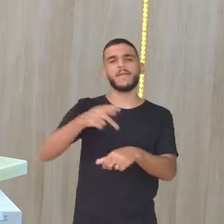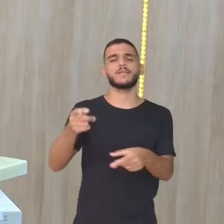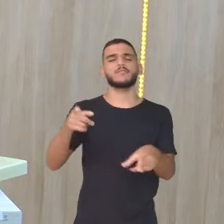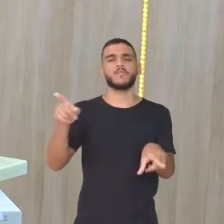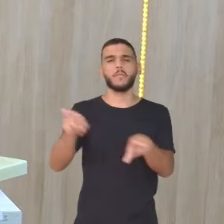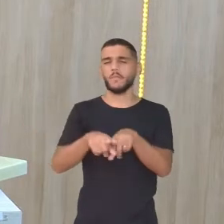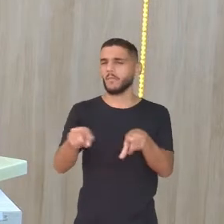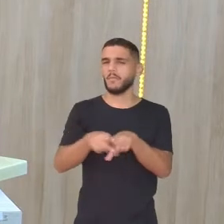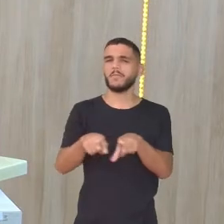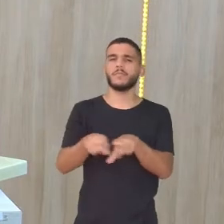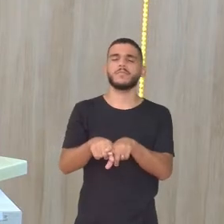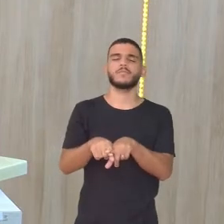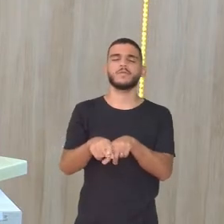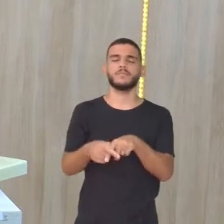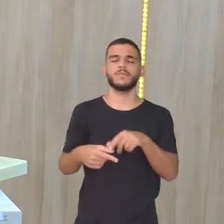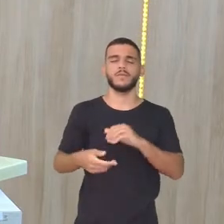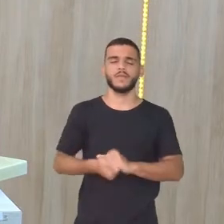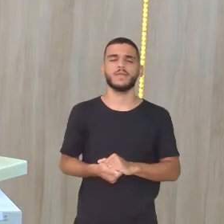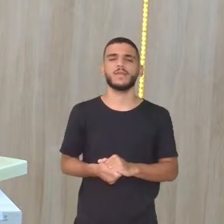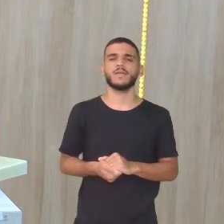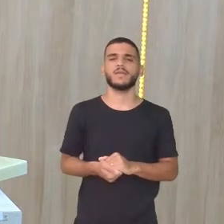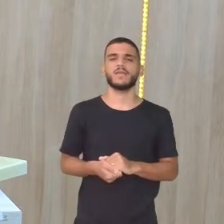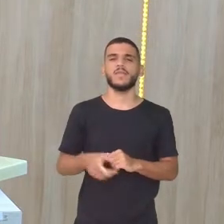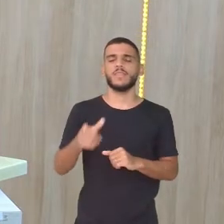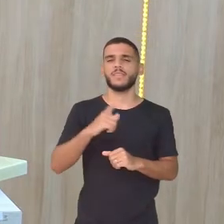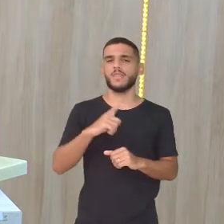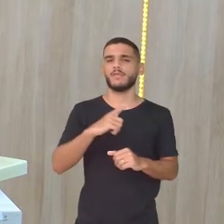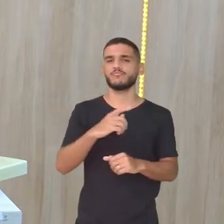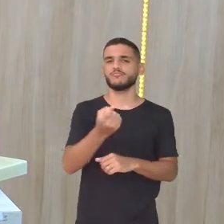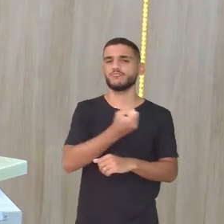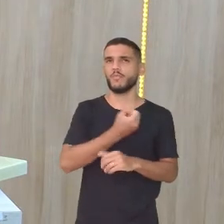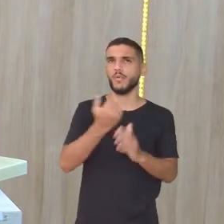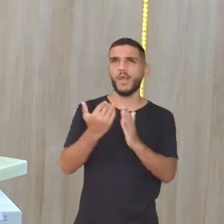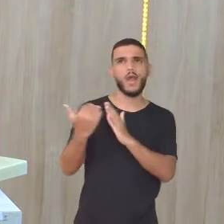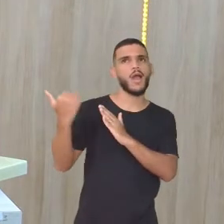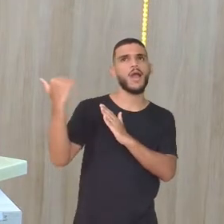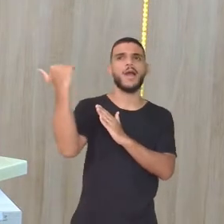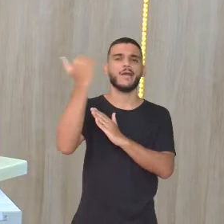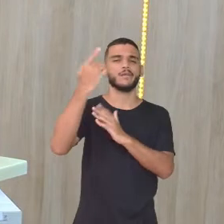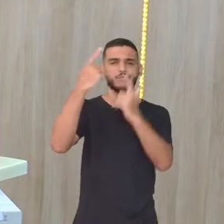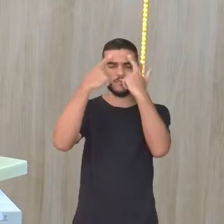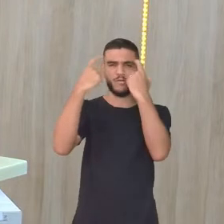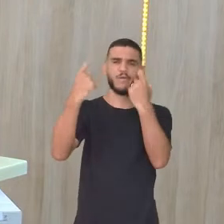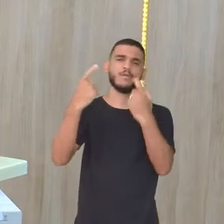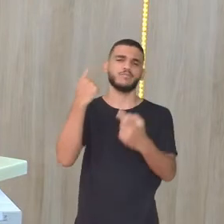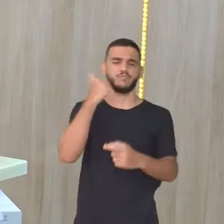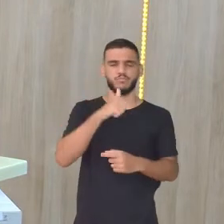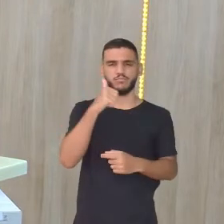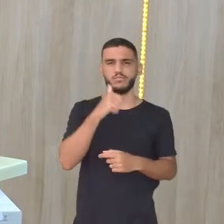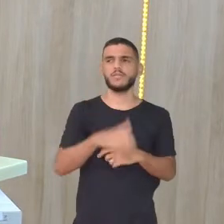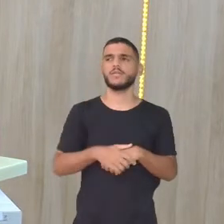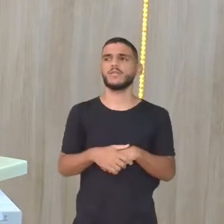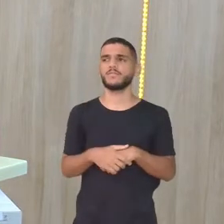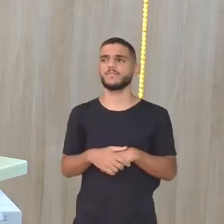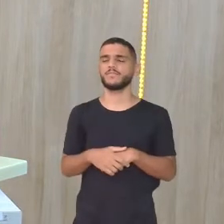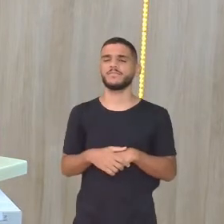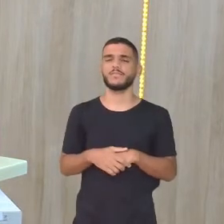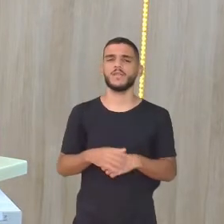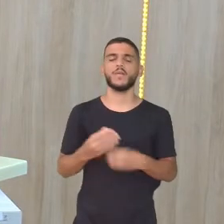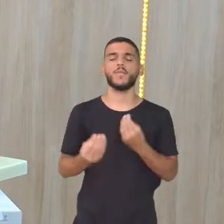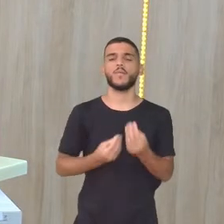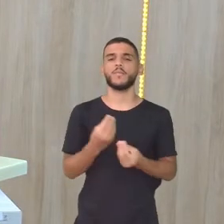jogo, essa questão aí de tá com esse índice altíssimo. E o nosso recadinho primeiro, não é, das primeiras ações,